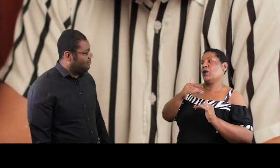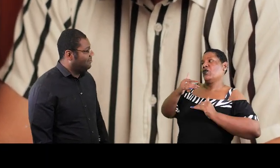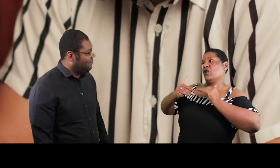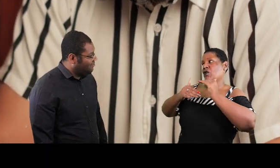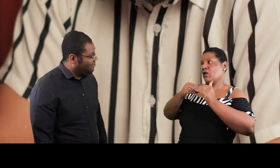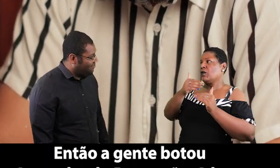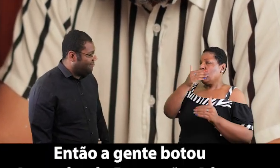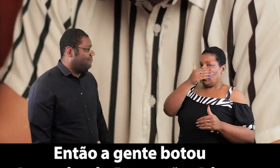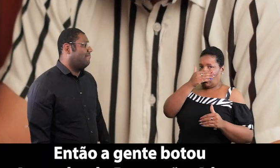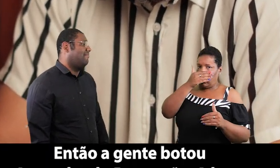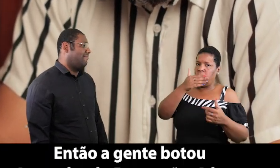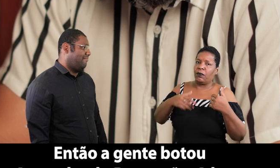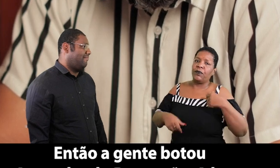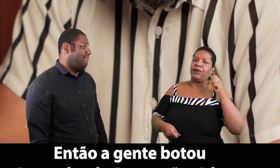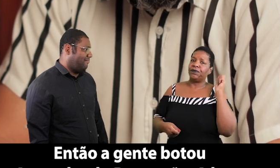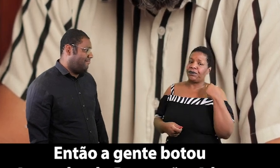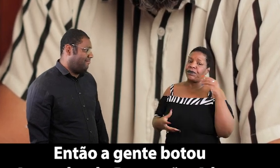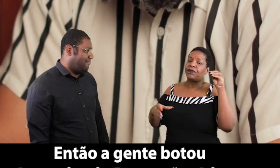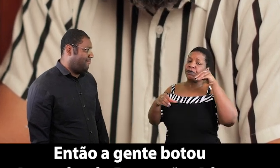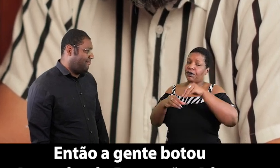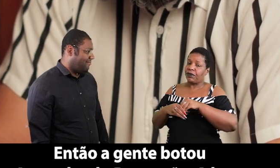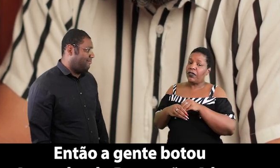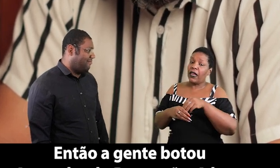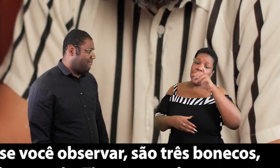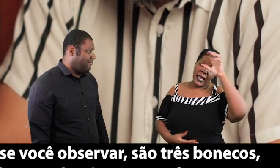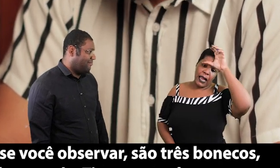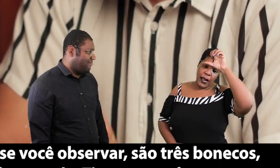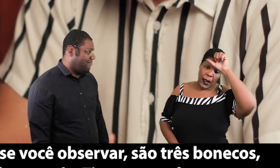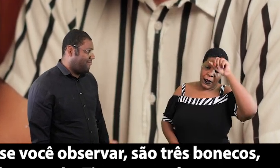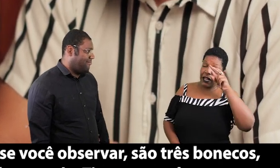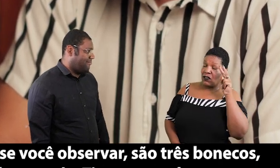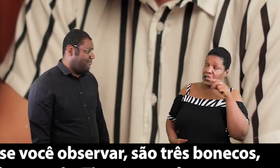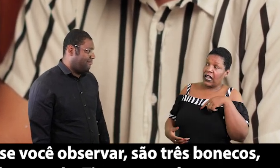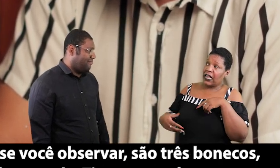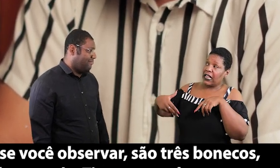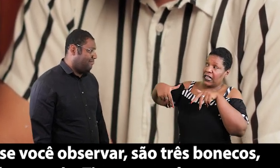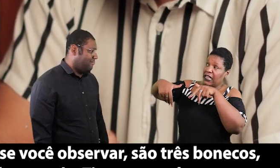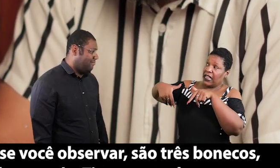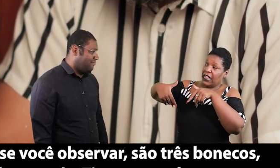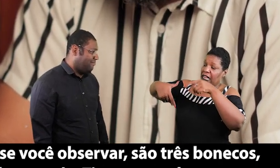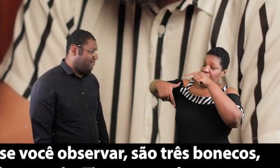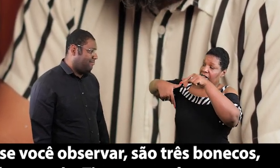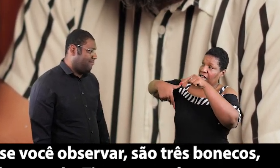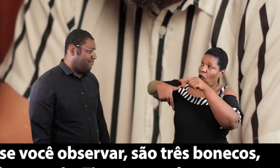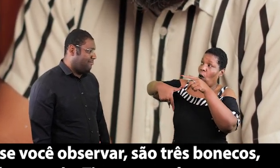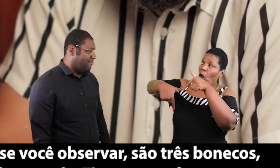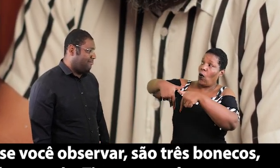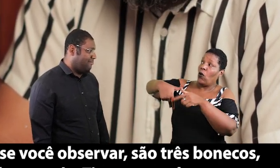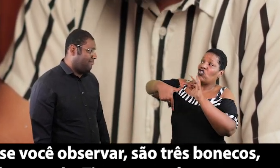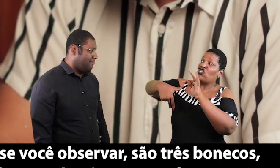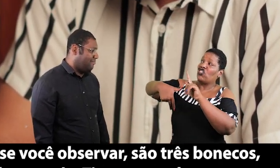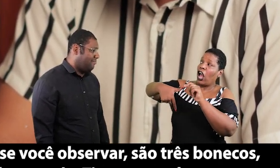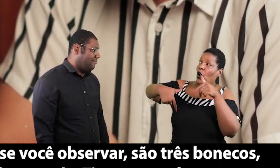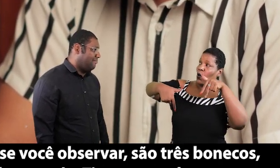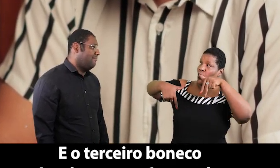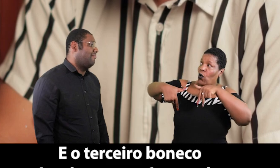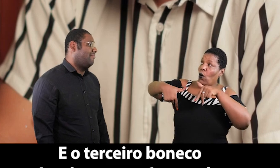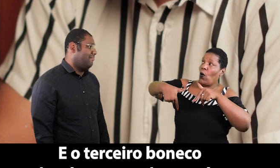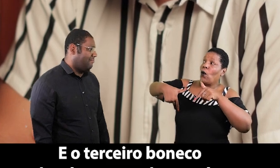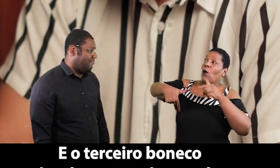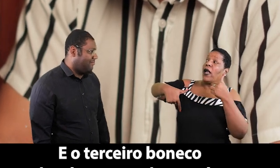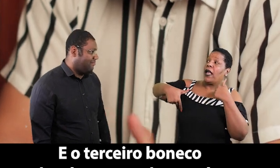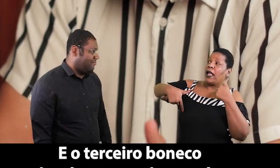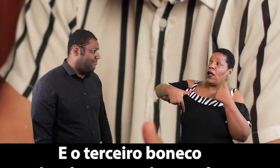evolução. Então a gente botou Aprendendo Percussão. A logo, se você observar, são 3 bonecos. Um boneco é o Thiago, o outro boneco sou eu, e o